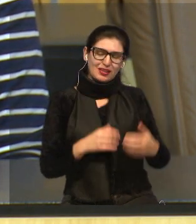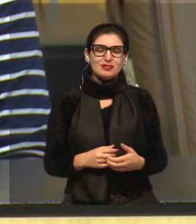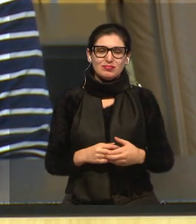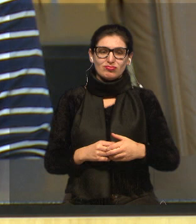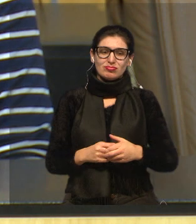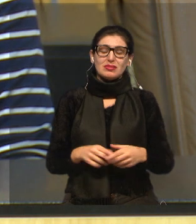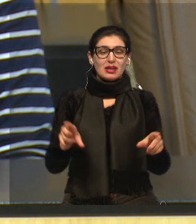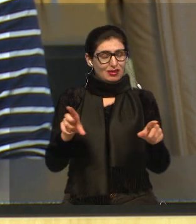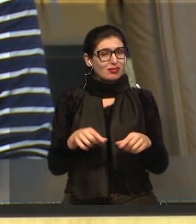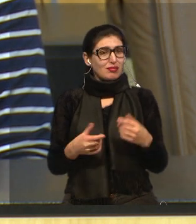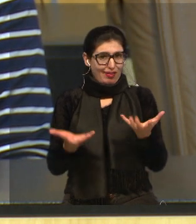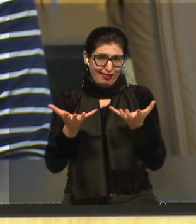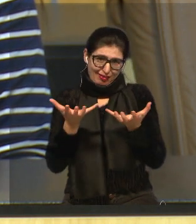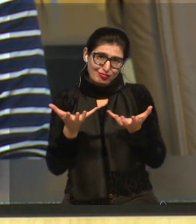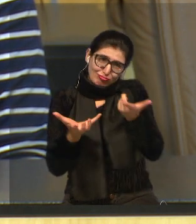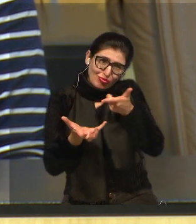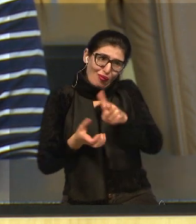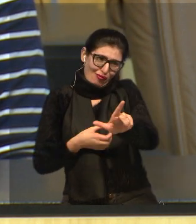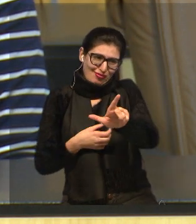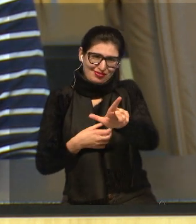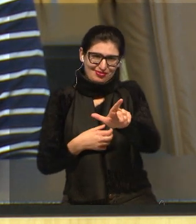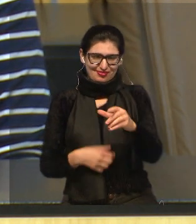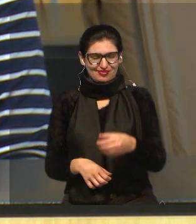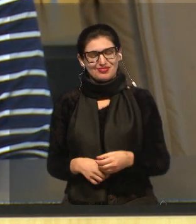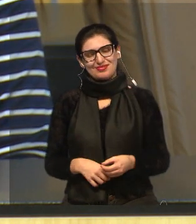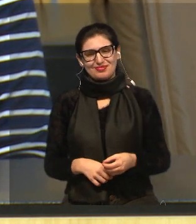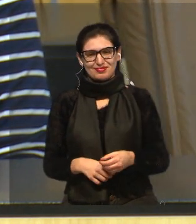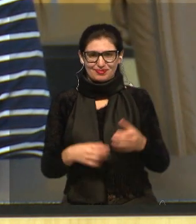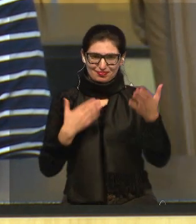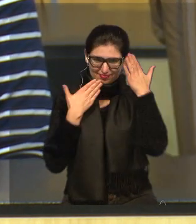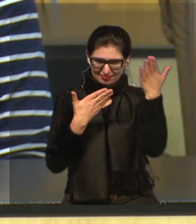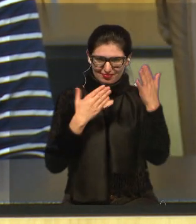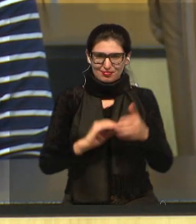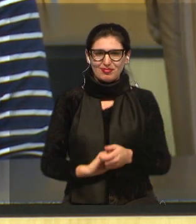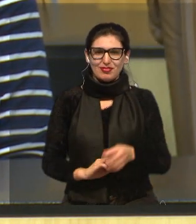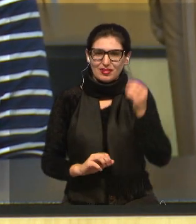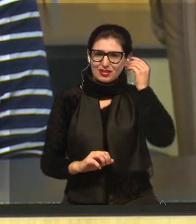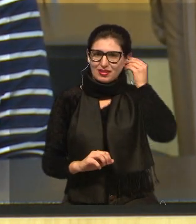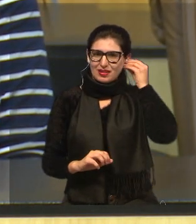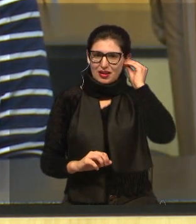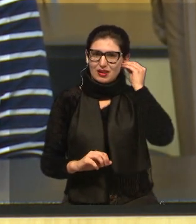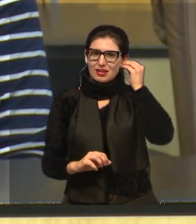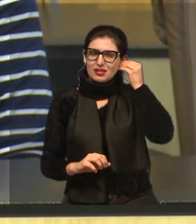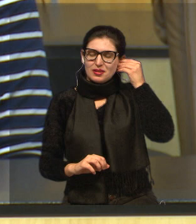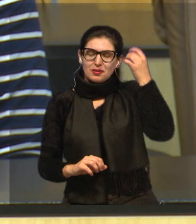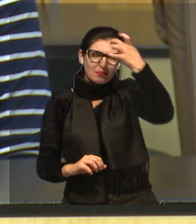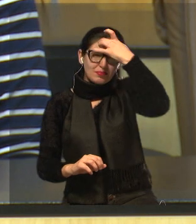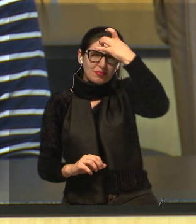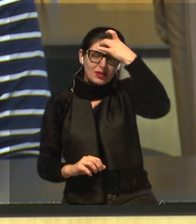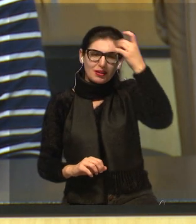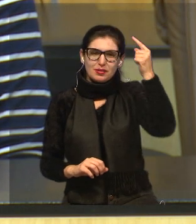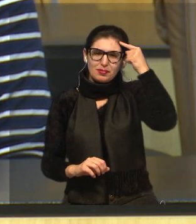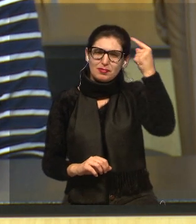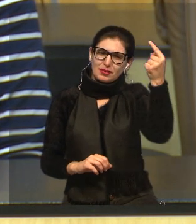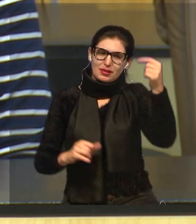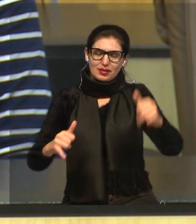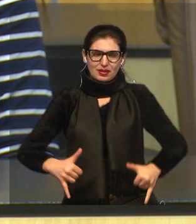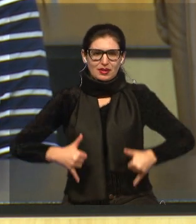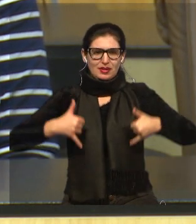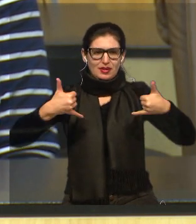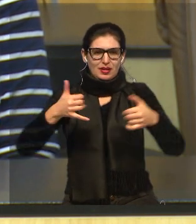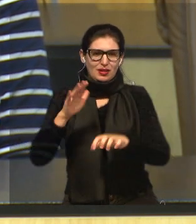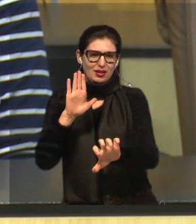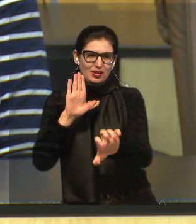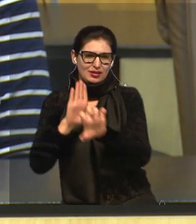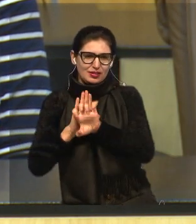muitas. Eu queria comentar algo que não me sai da cabeça quando eu penso no aniversário do Estatuto da Criança